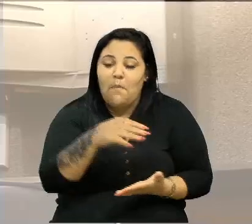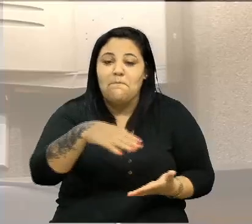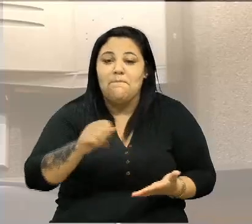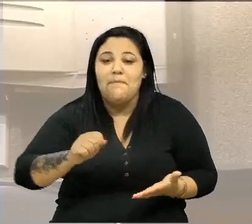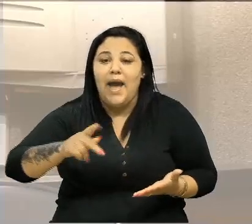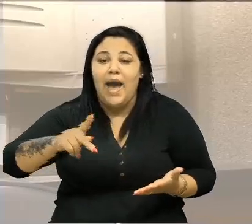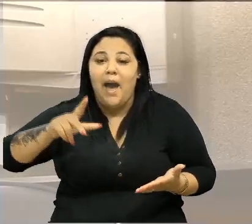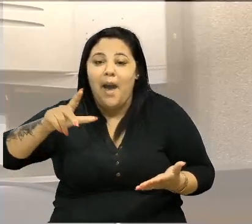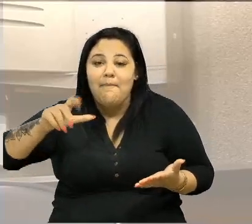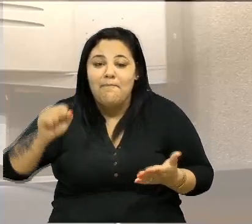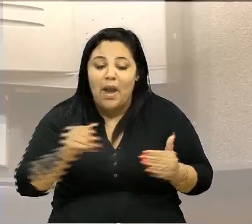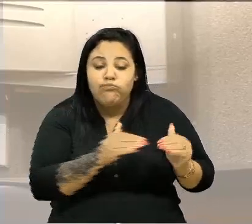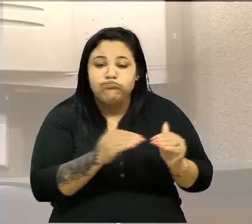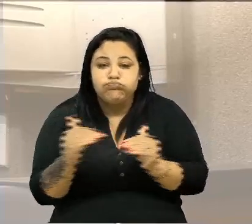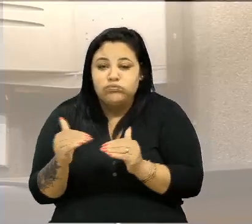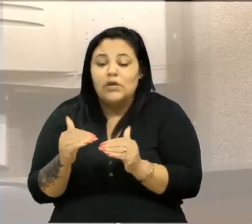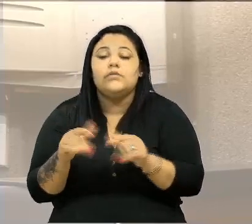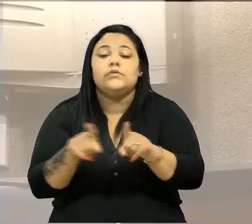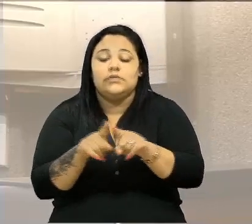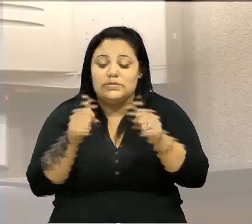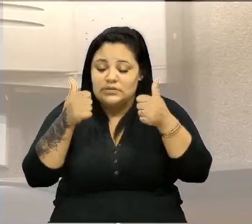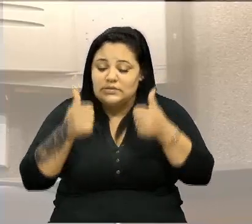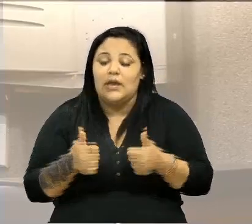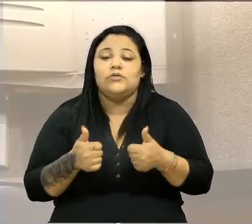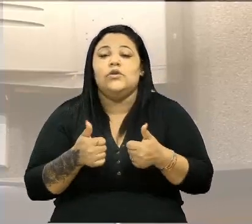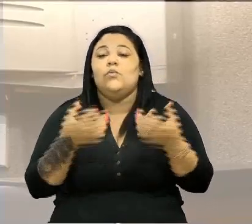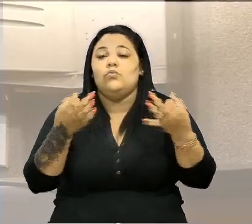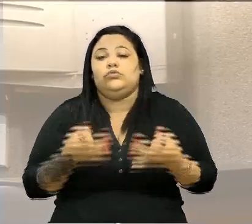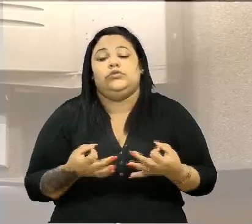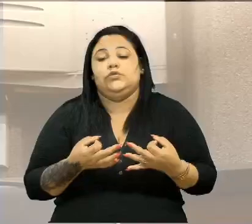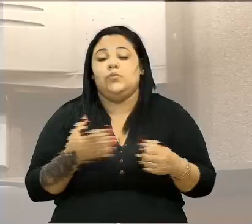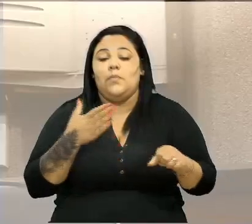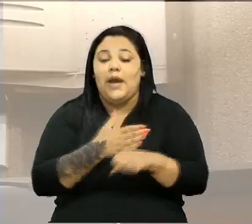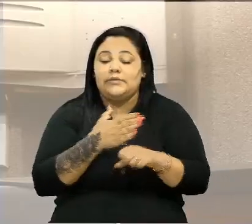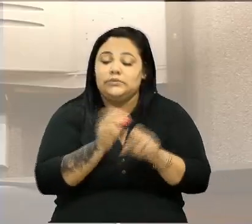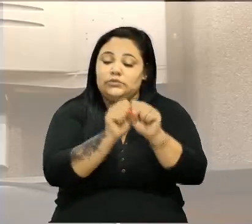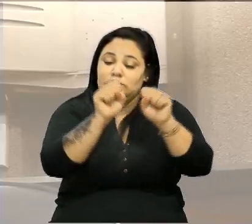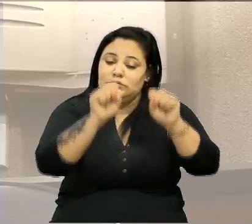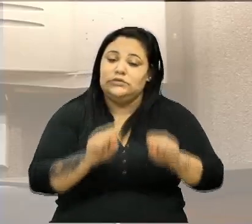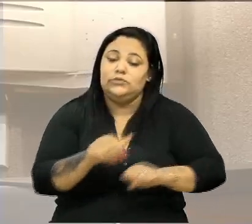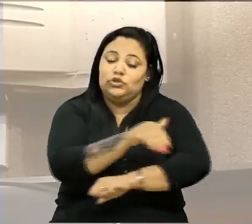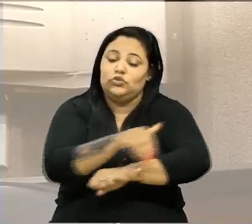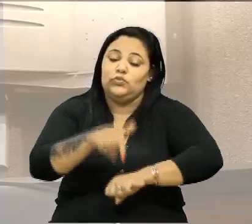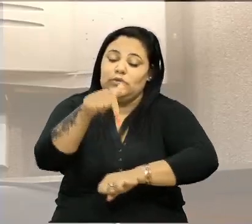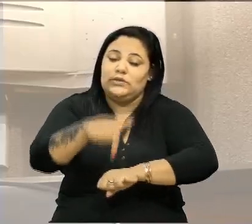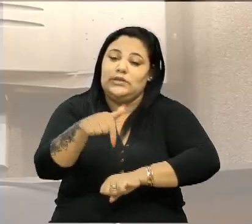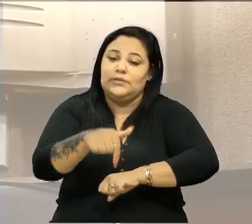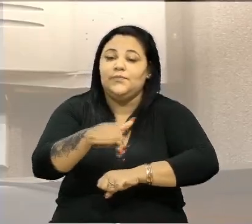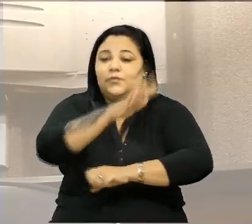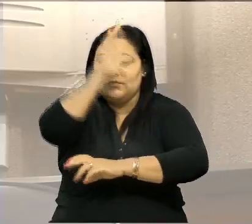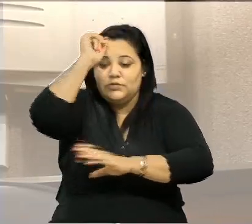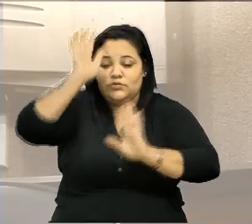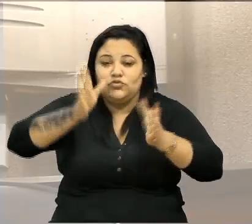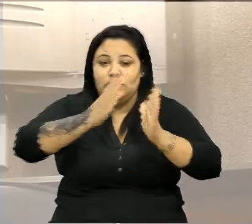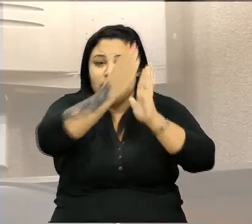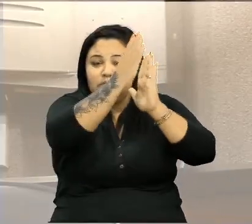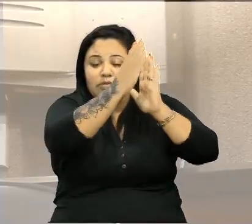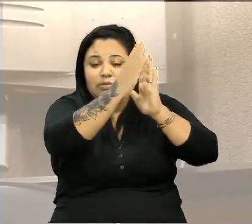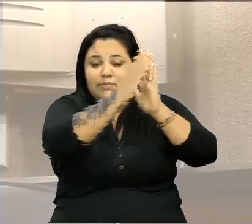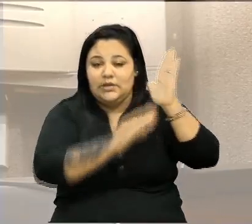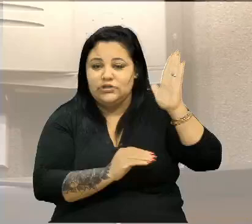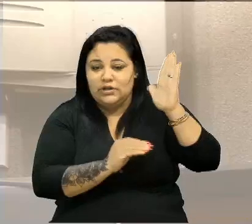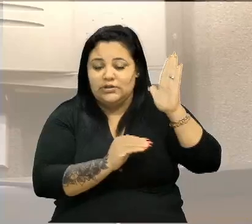conforme mapas desta secretaria, portanto, integra o sistema viário oficial do município. Baixada a Comissão de Constituição,